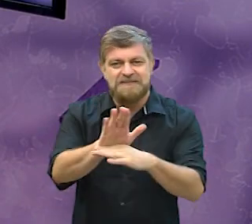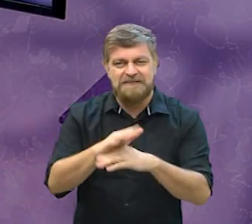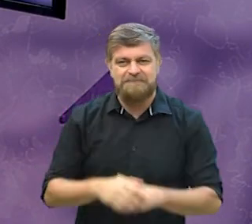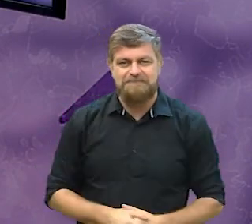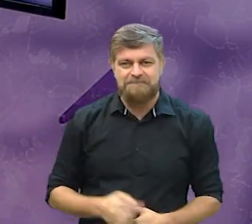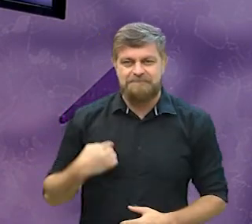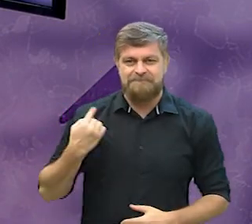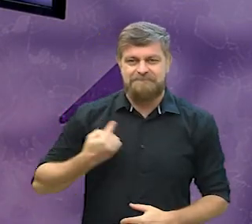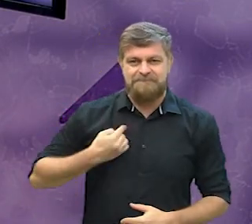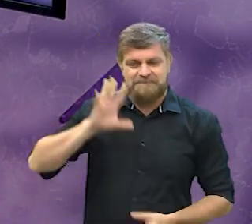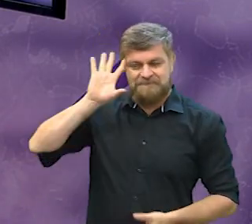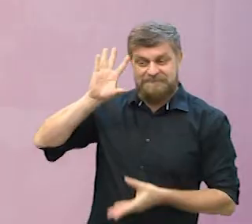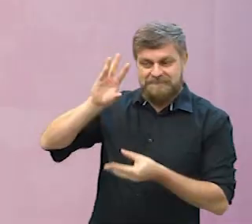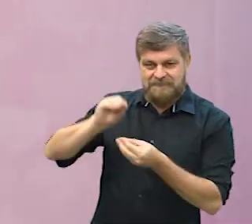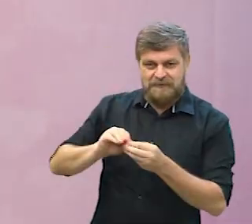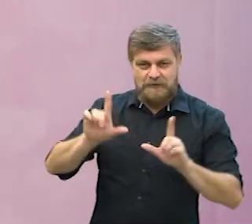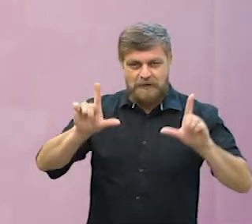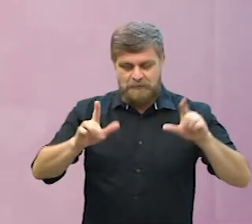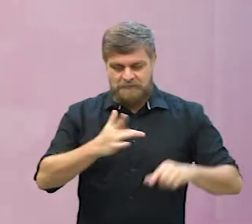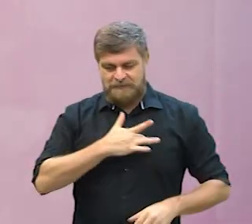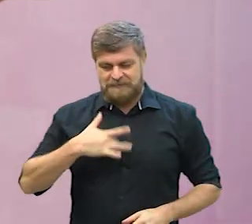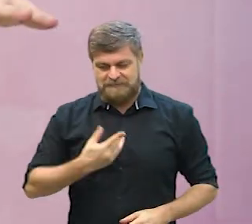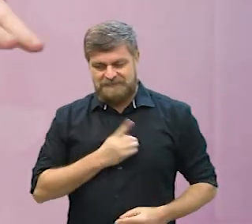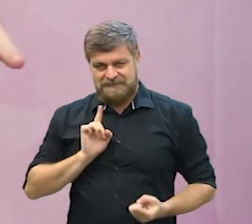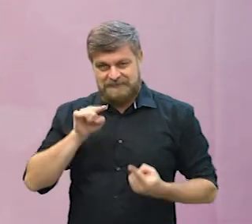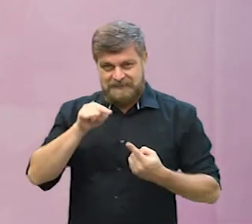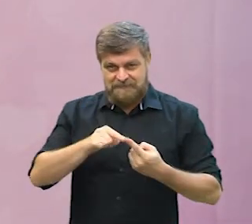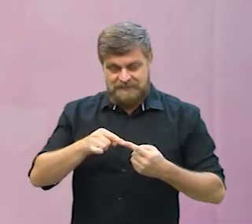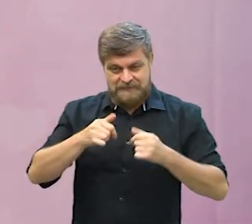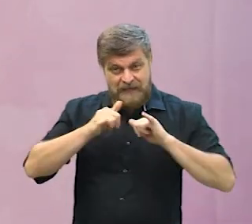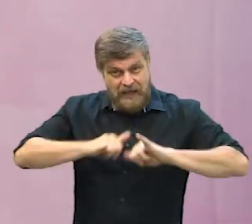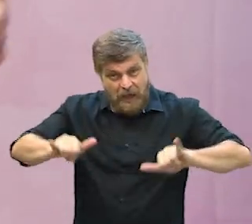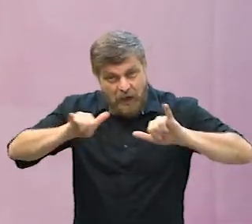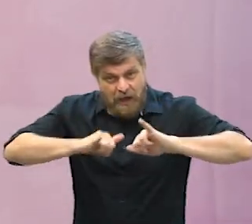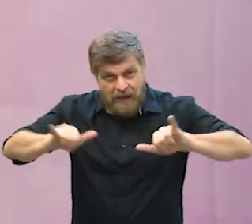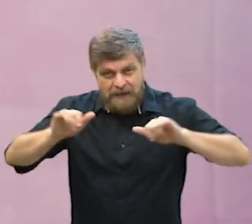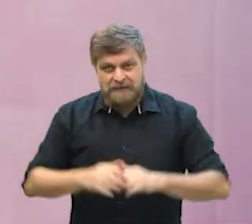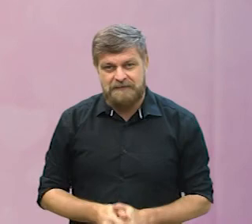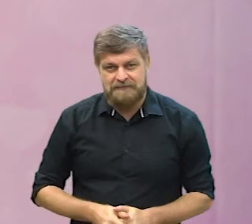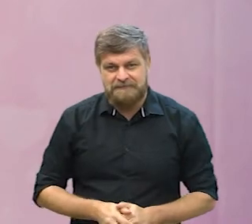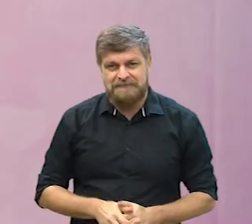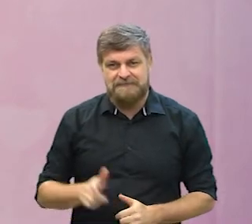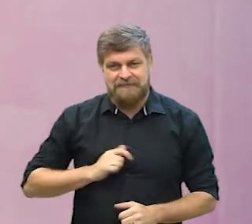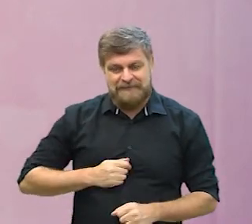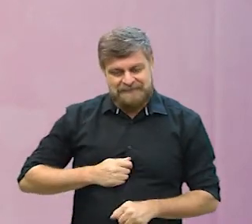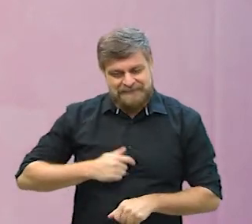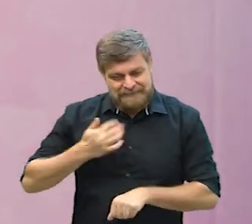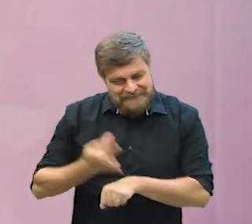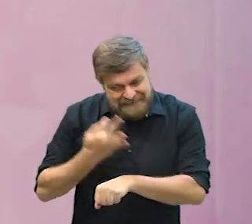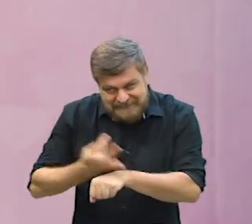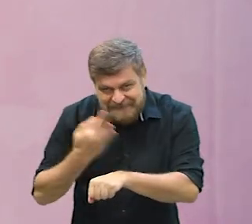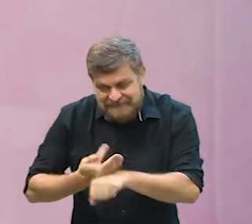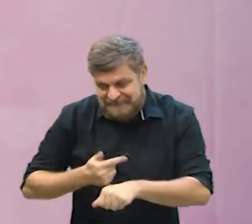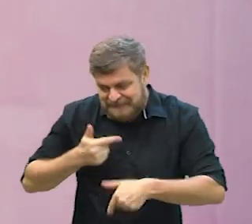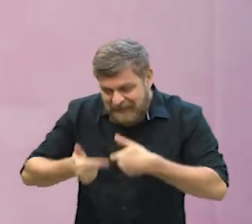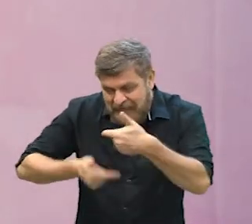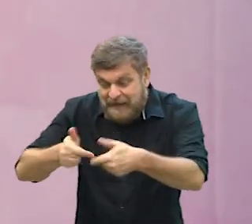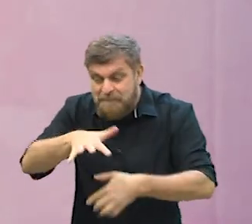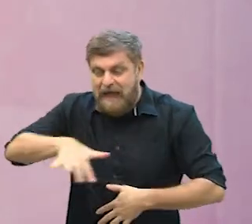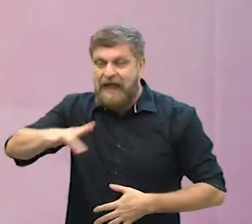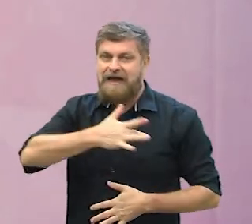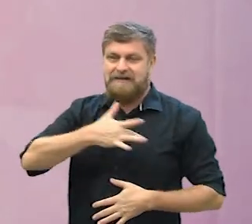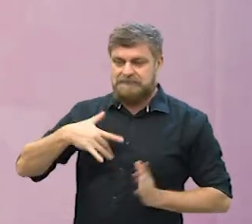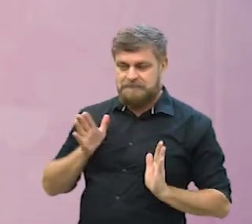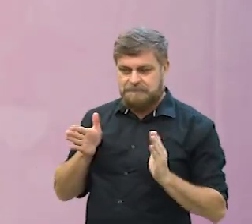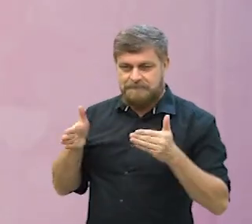à disposição. Então é assim que a gente encerra o Saúde é Vida de hoje, com o recado das duas. Peque pelo